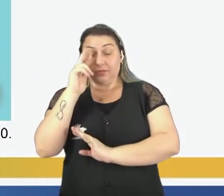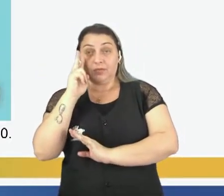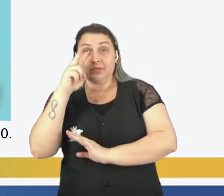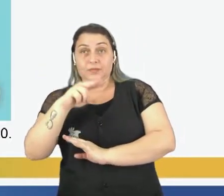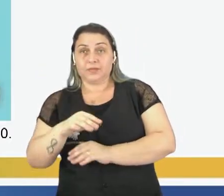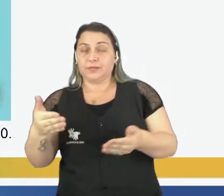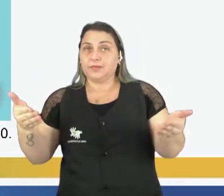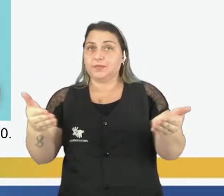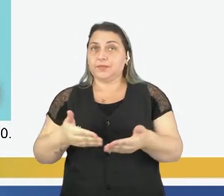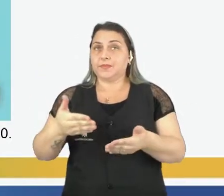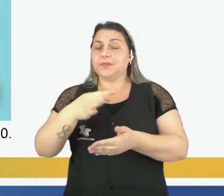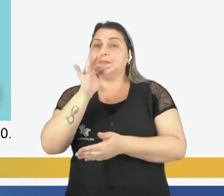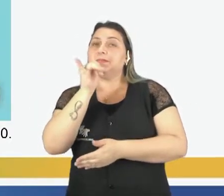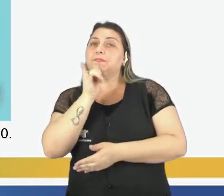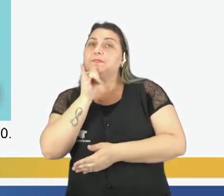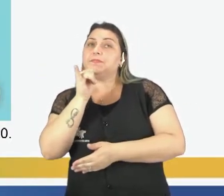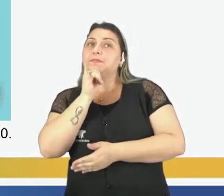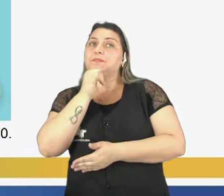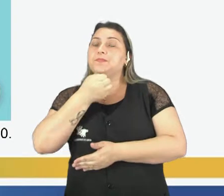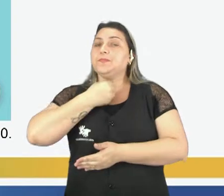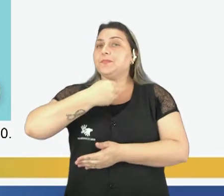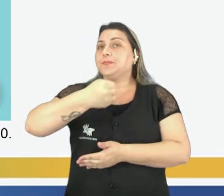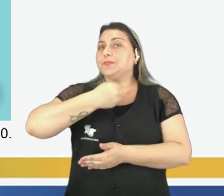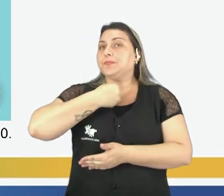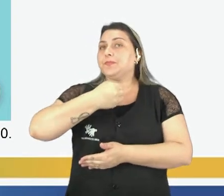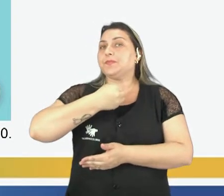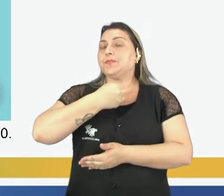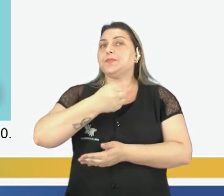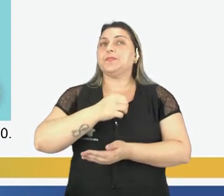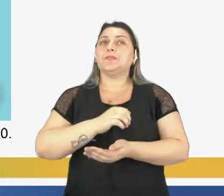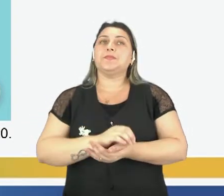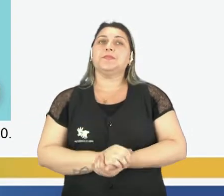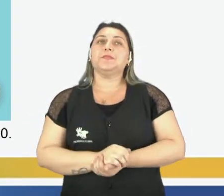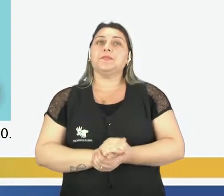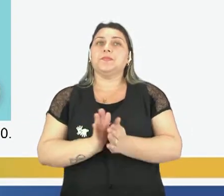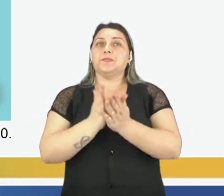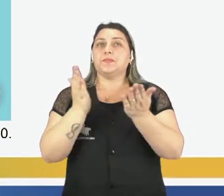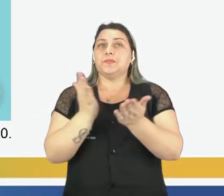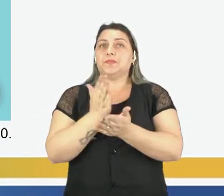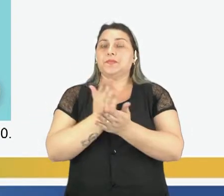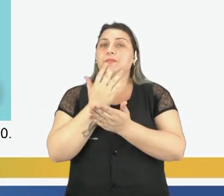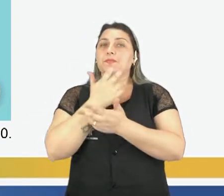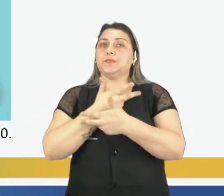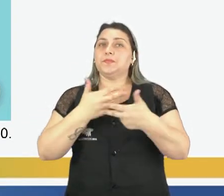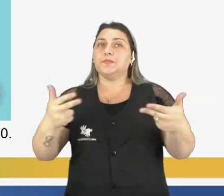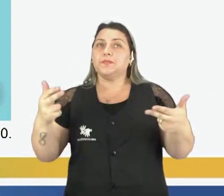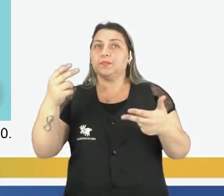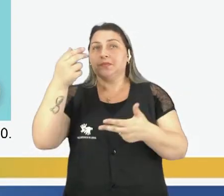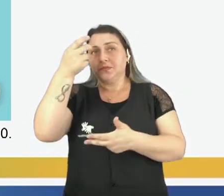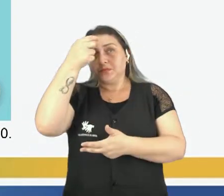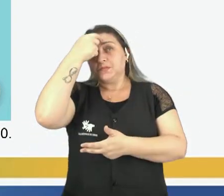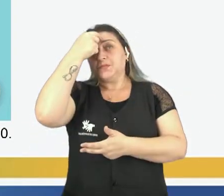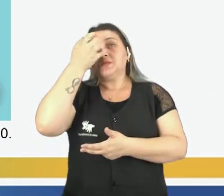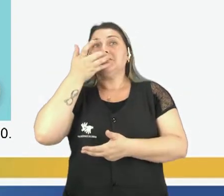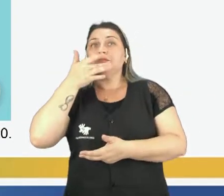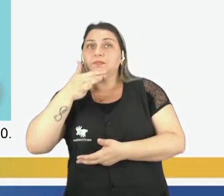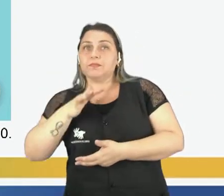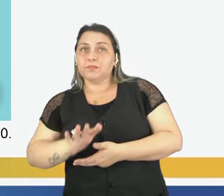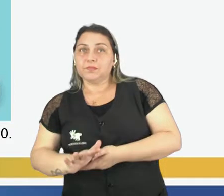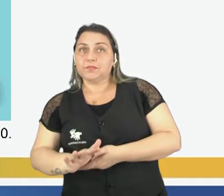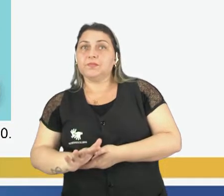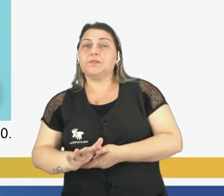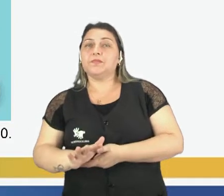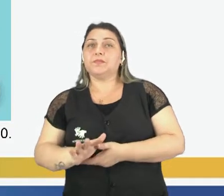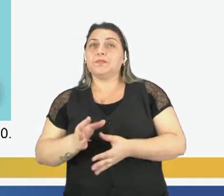Vejamos agora um exemplo de reportagem. Livro de colorir conscientiza crianças